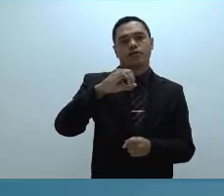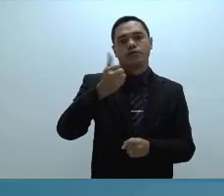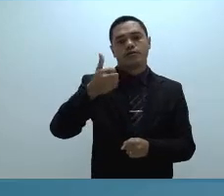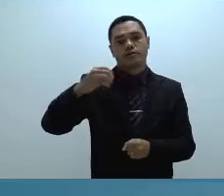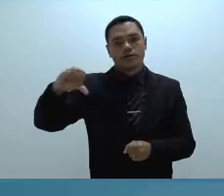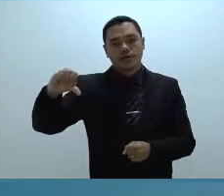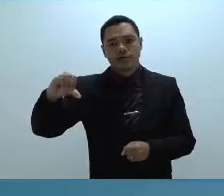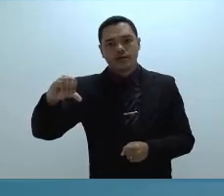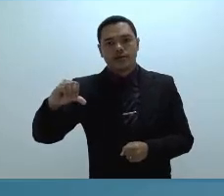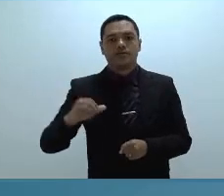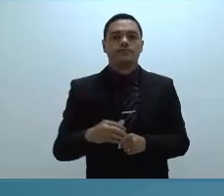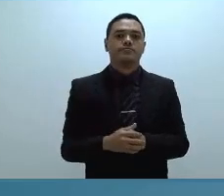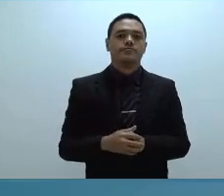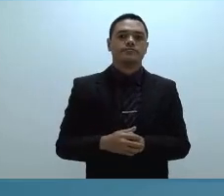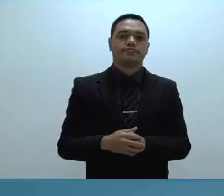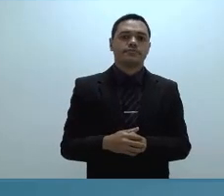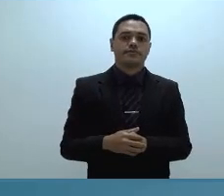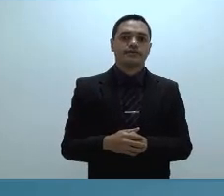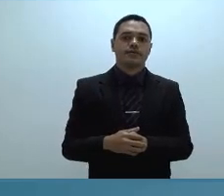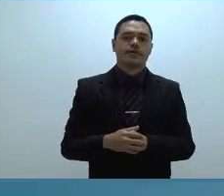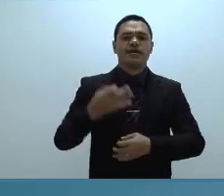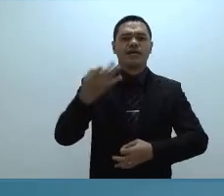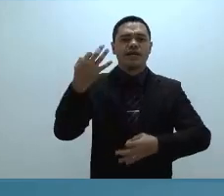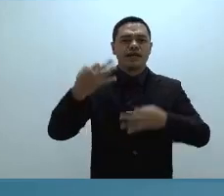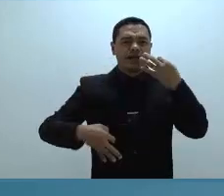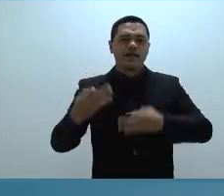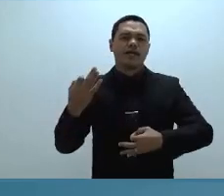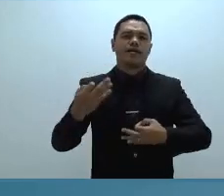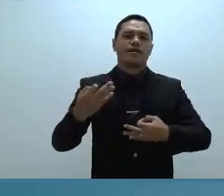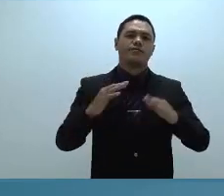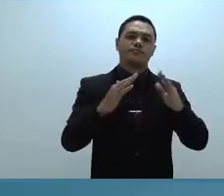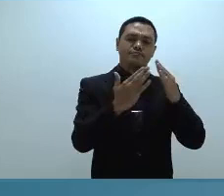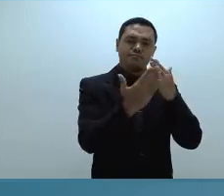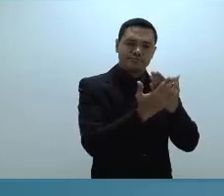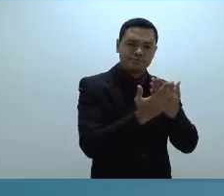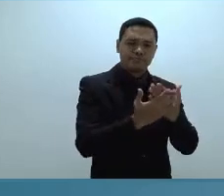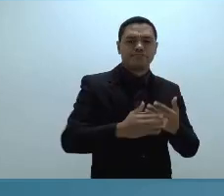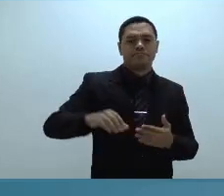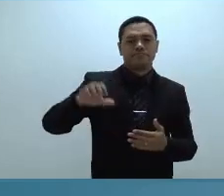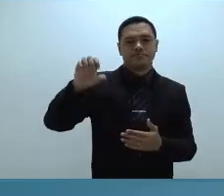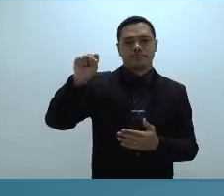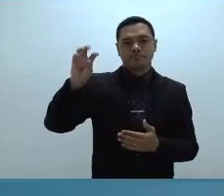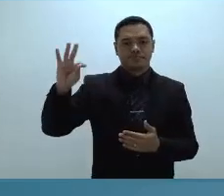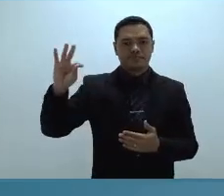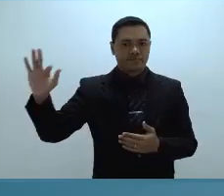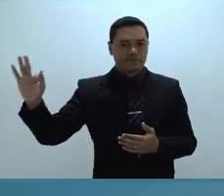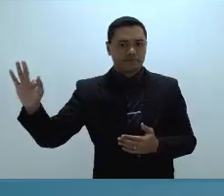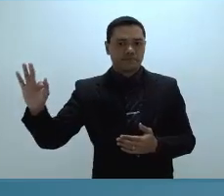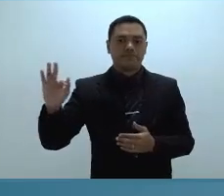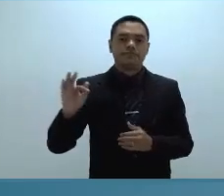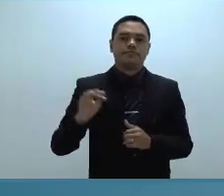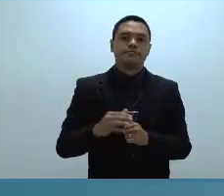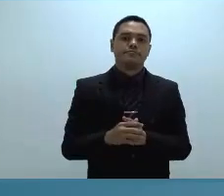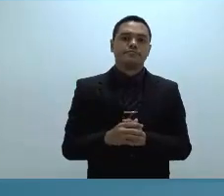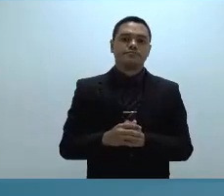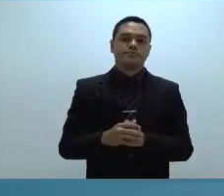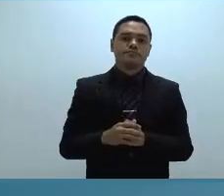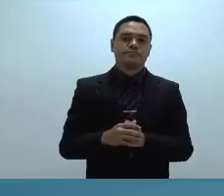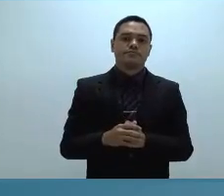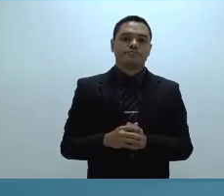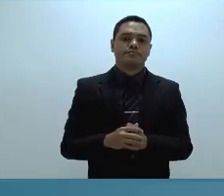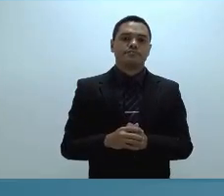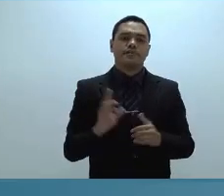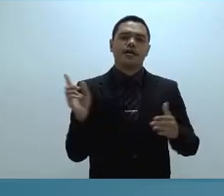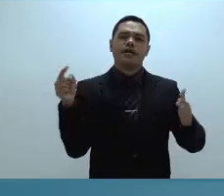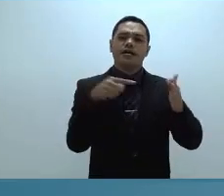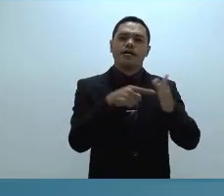Corte Especial do Colégio Superior Tribunal de Justiça que apontam a essência atrativa da competência da seção de